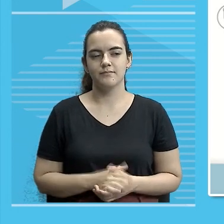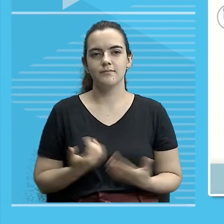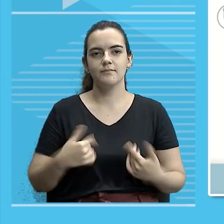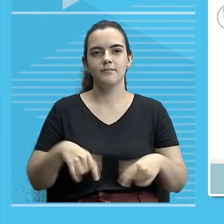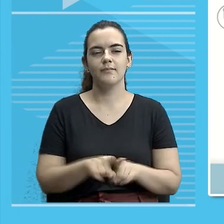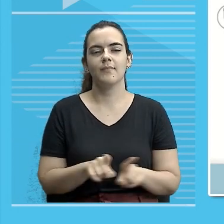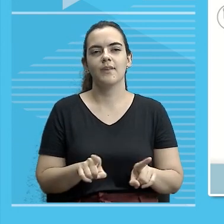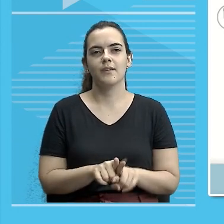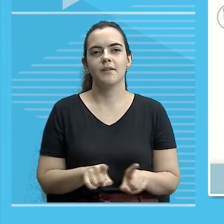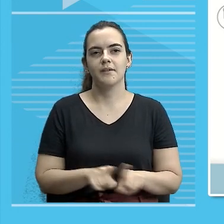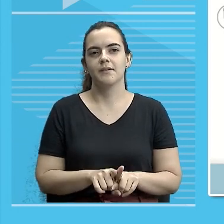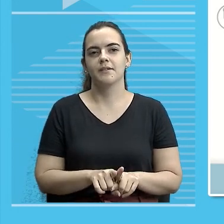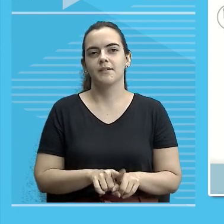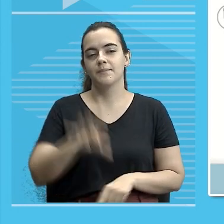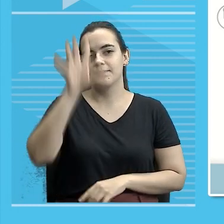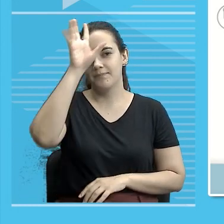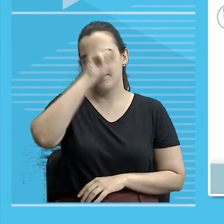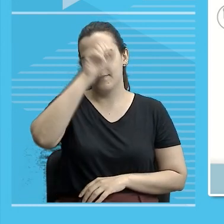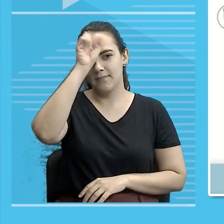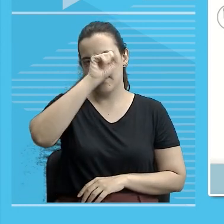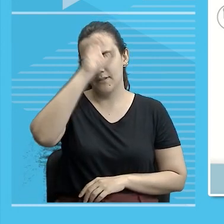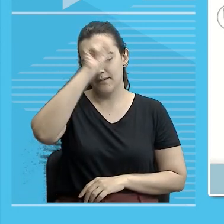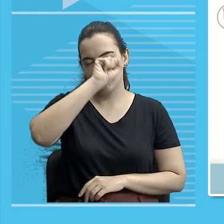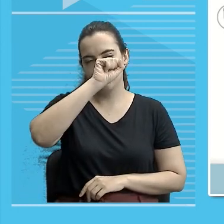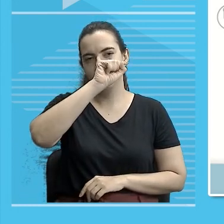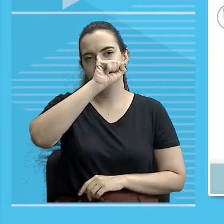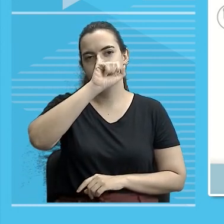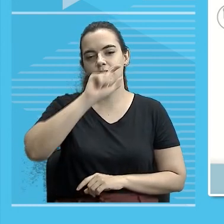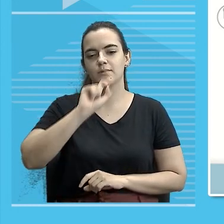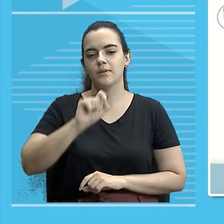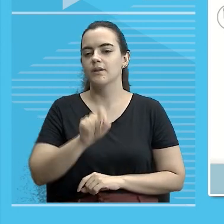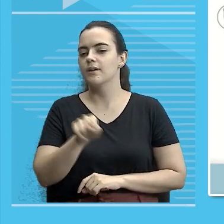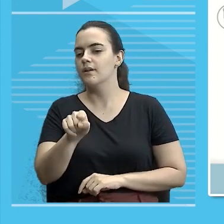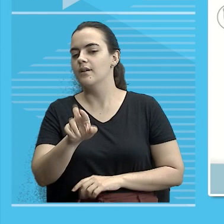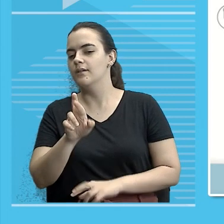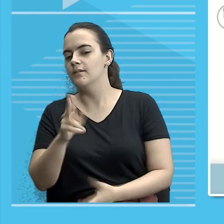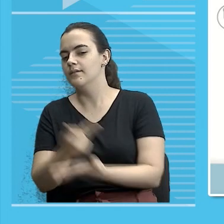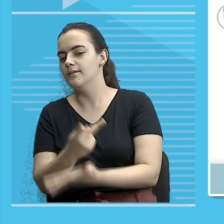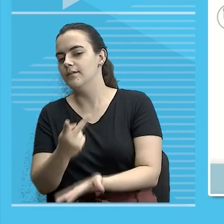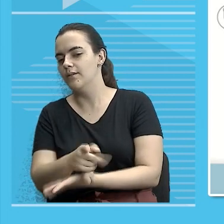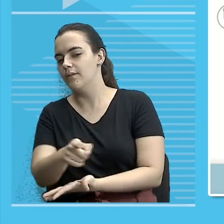tem que fazer certo e aprender com o erro dos outros